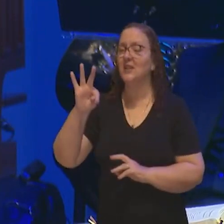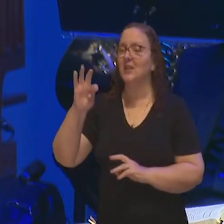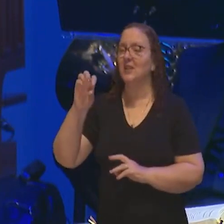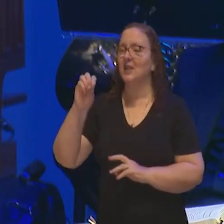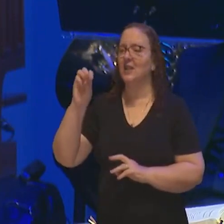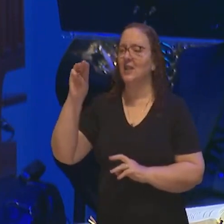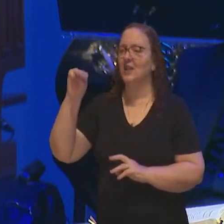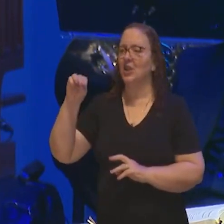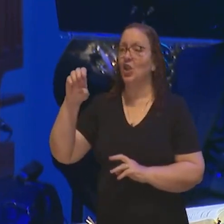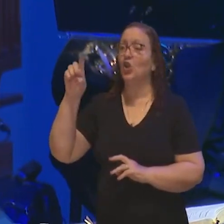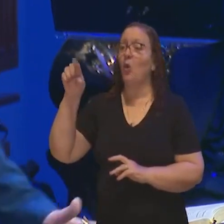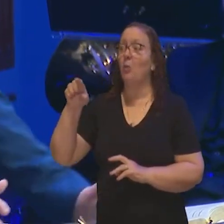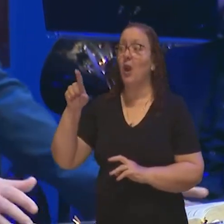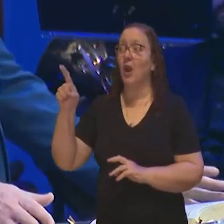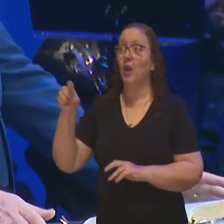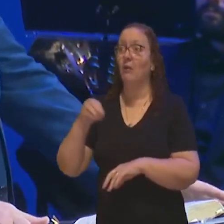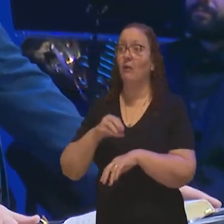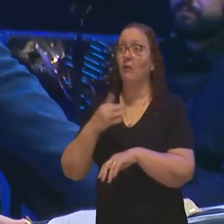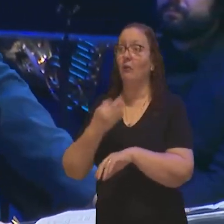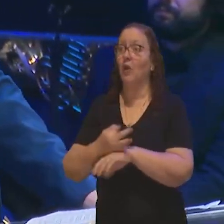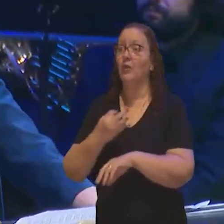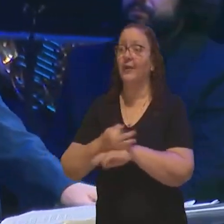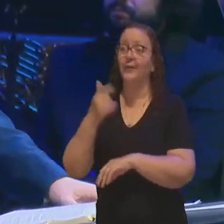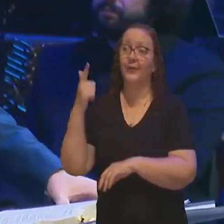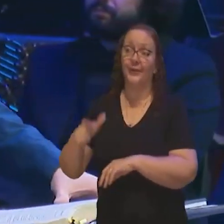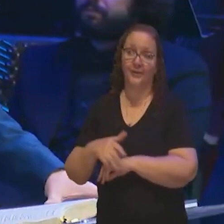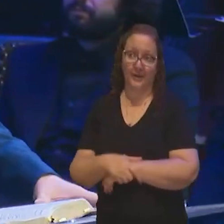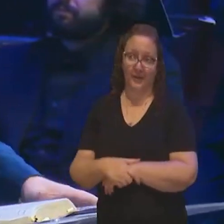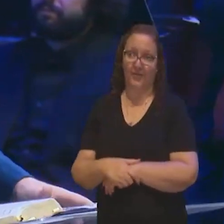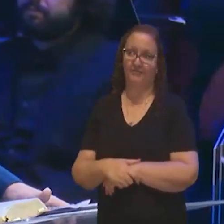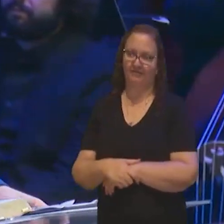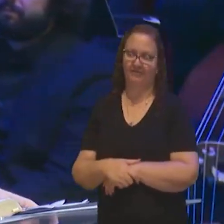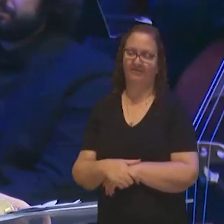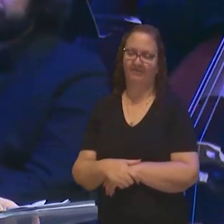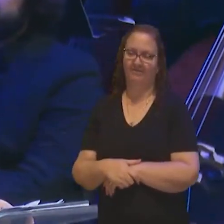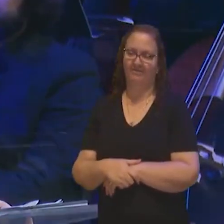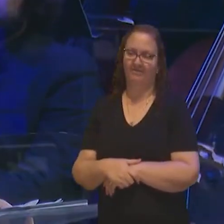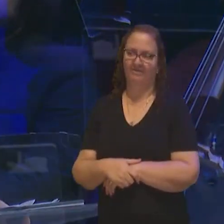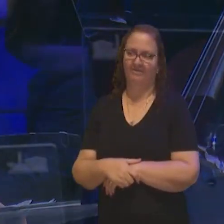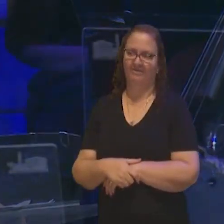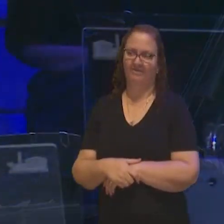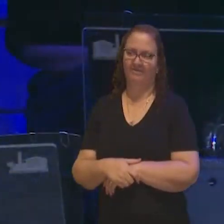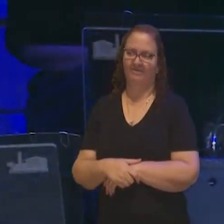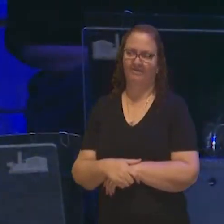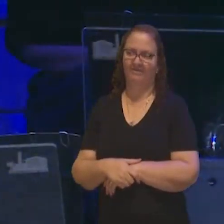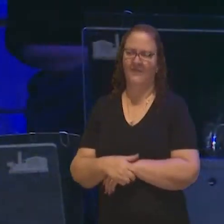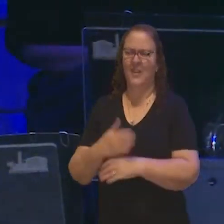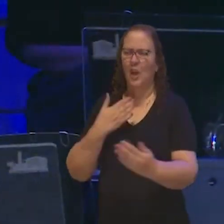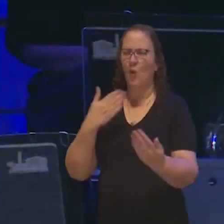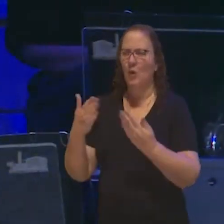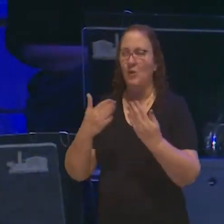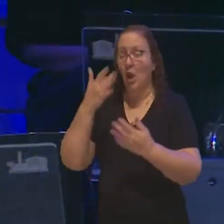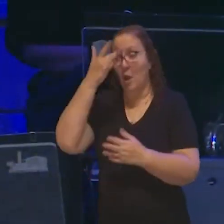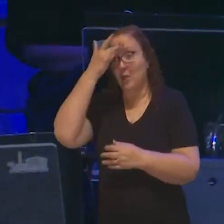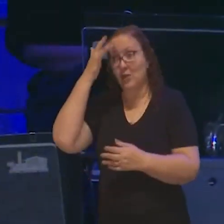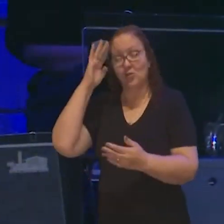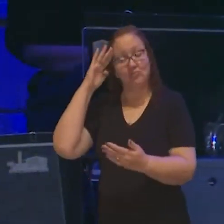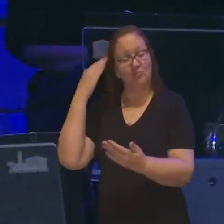Eu não preciso te dizer o fim da história, mas quem não crê, quem continua e permanece incrédulo,